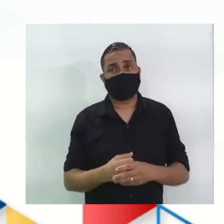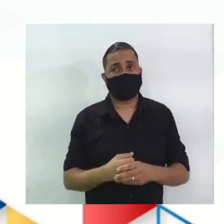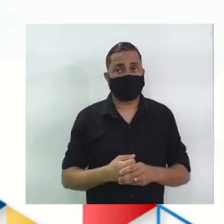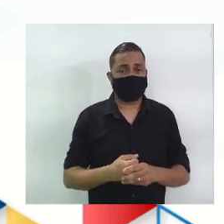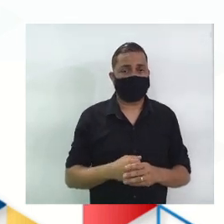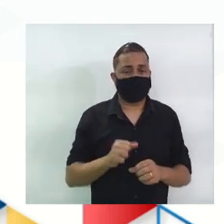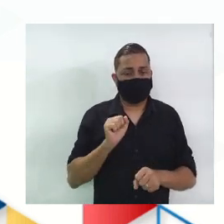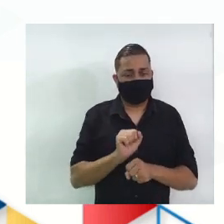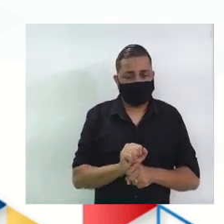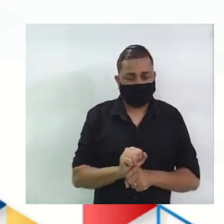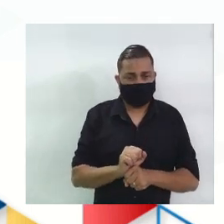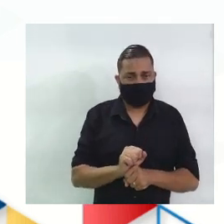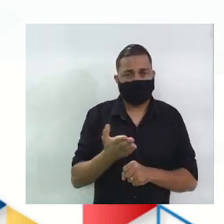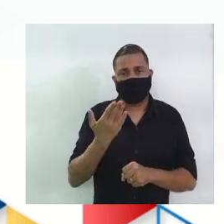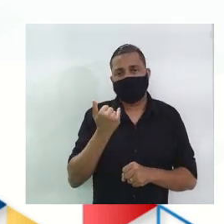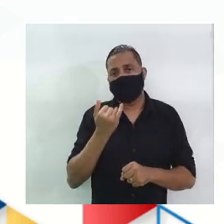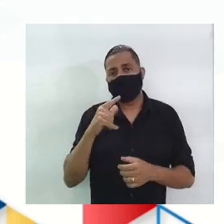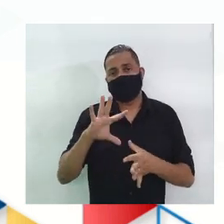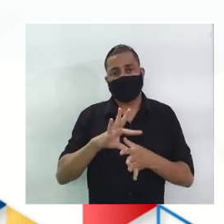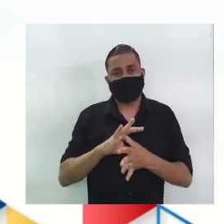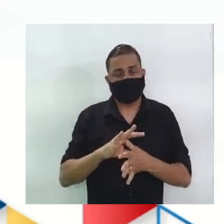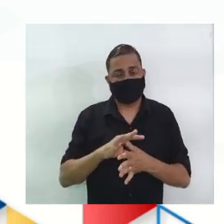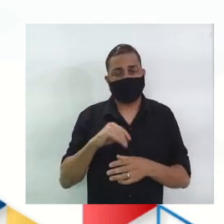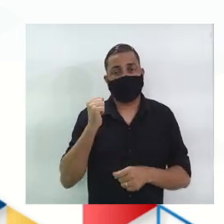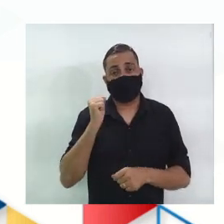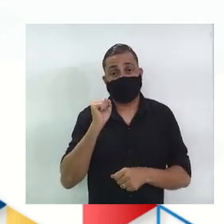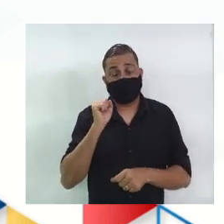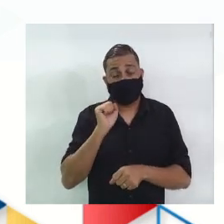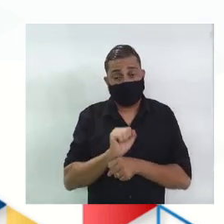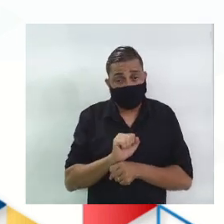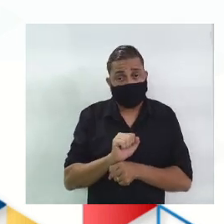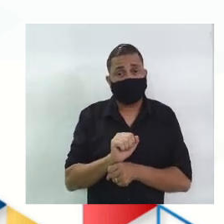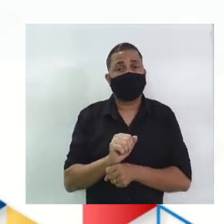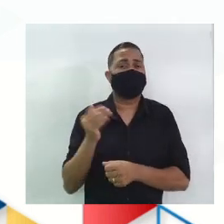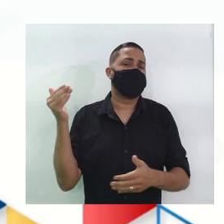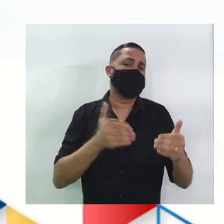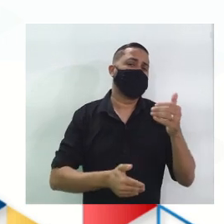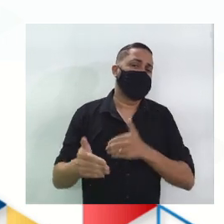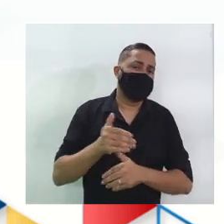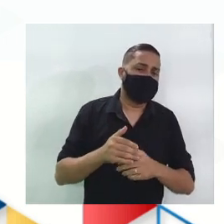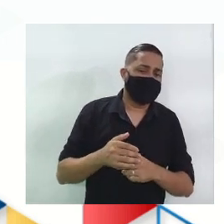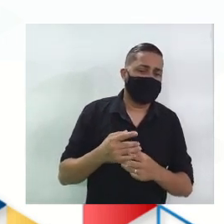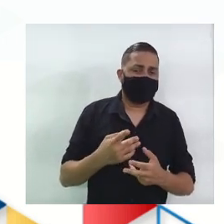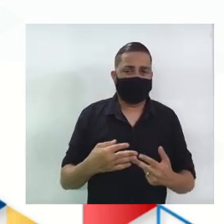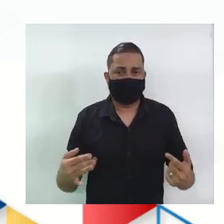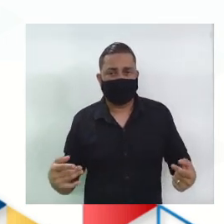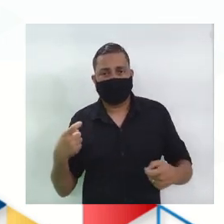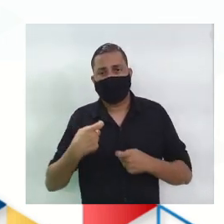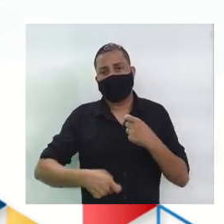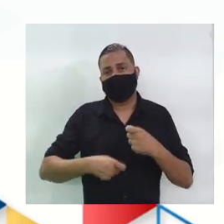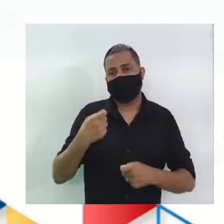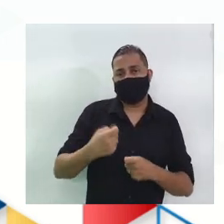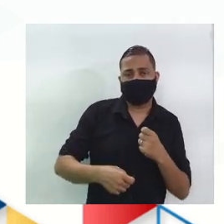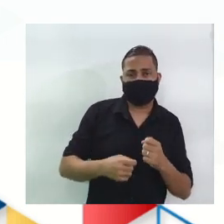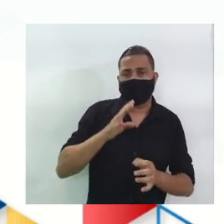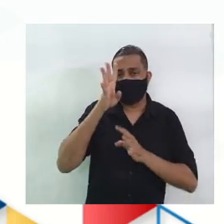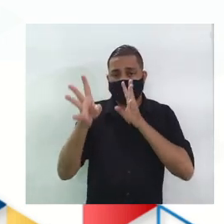o consumo de carne. Parar de participar e praticar sexo